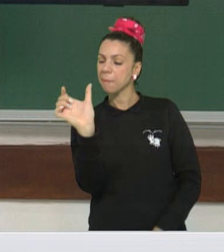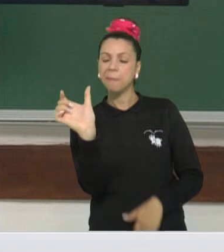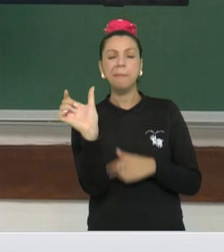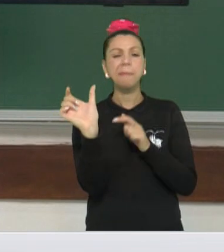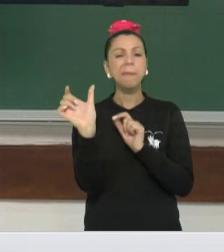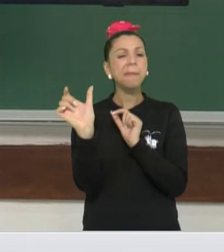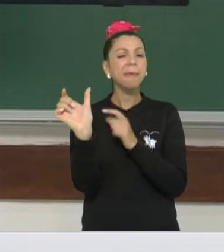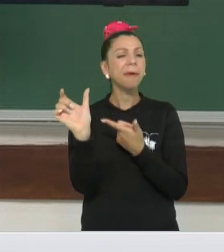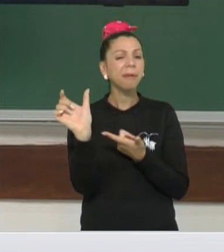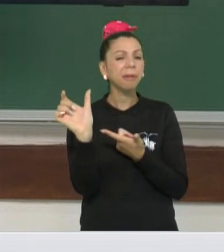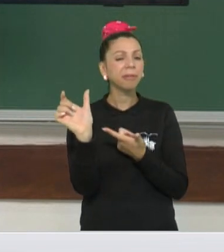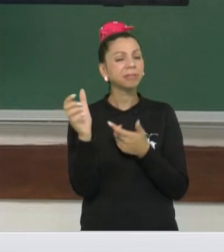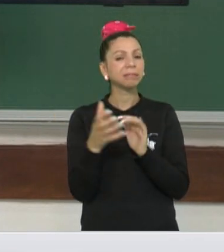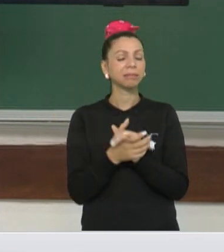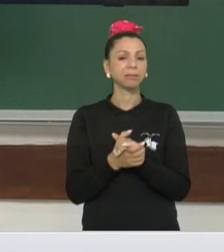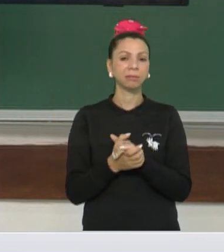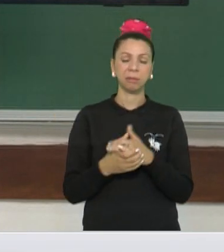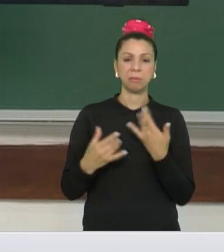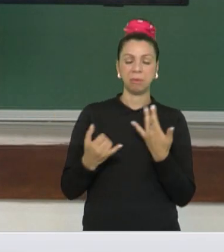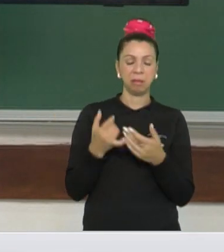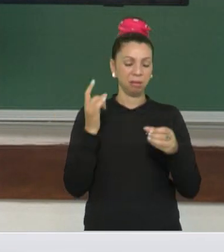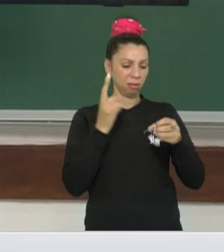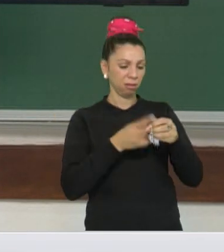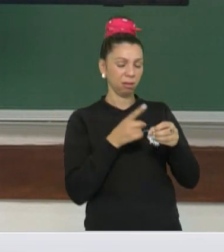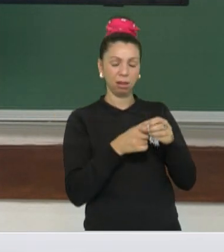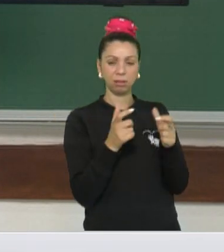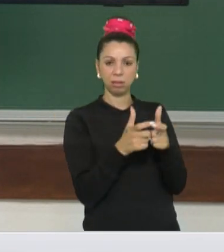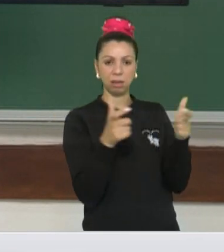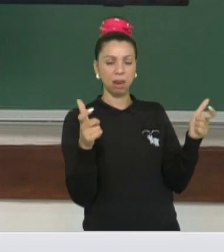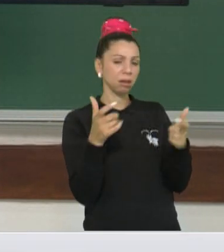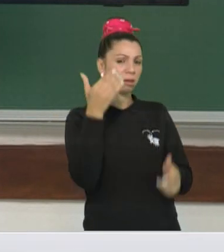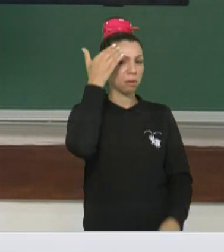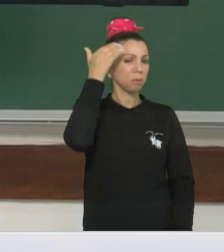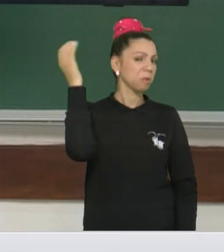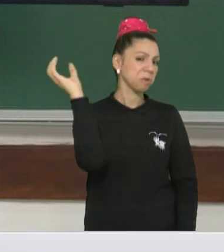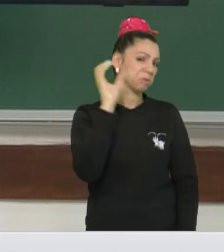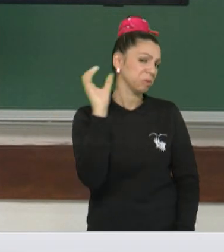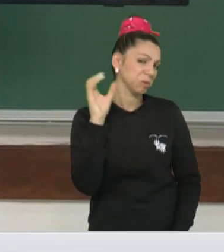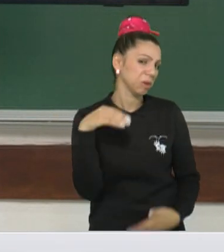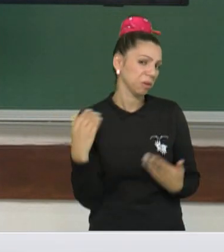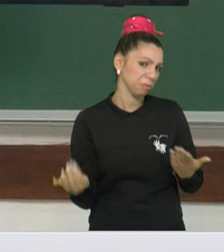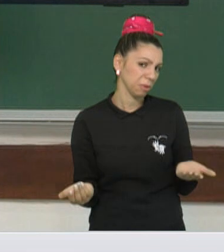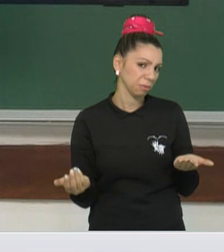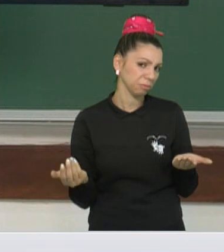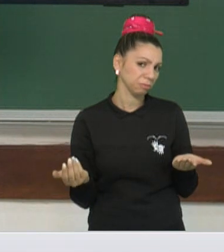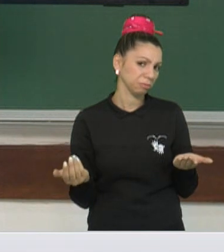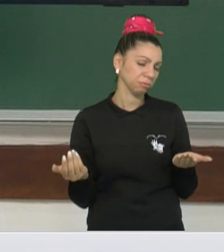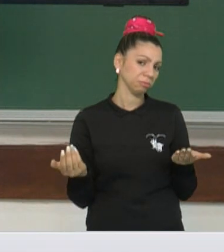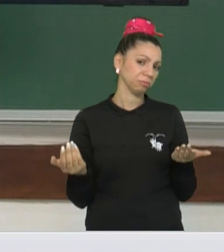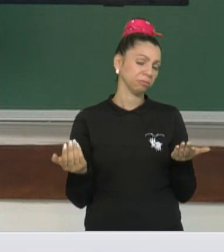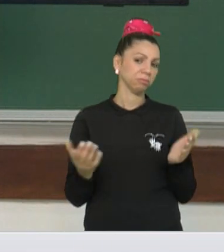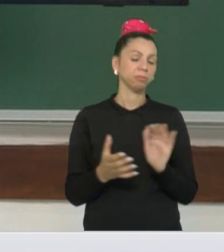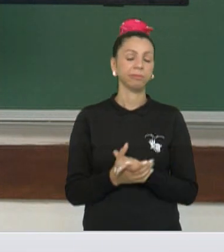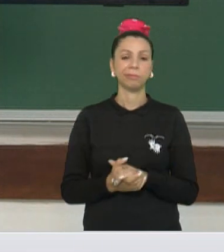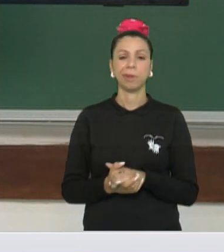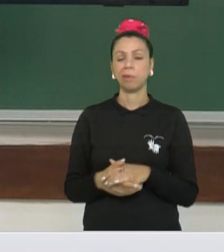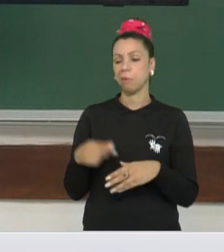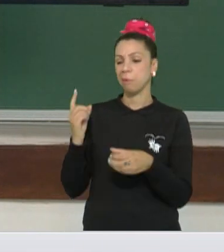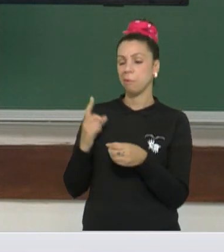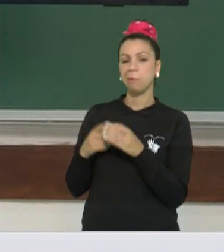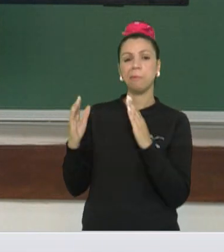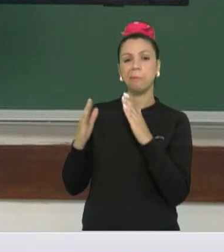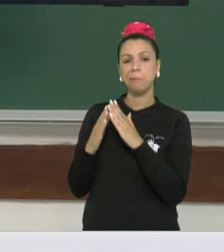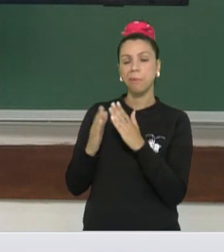acho que isso é coisa lá da cidade maior, lá de Curitiba, né? De uma cidade, mas eu moro num